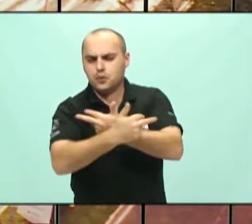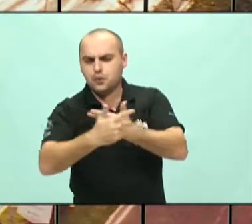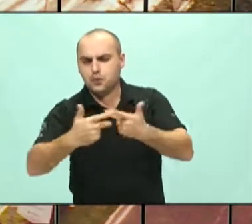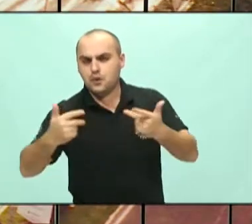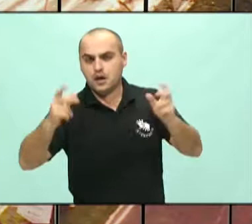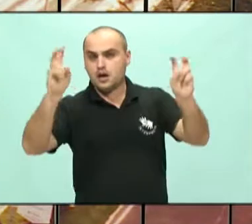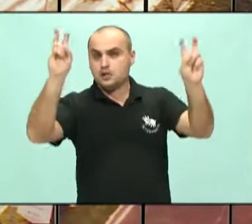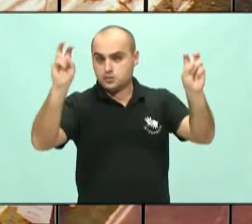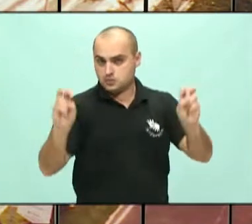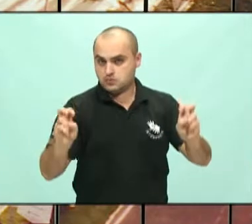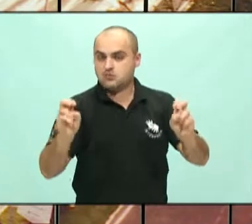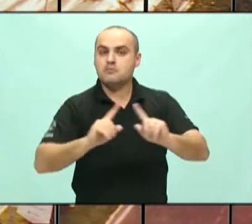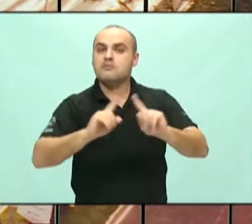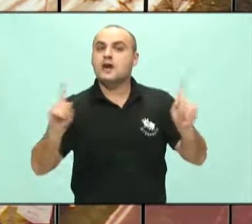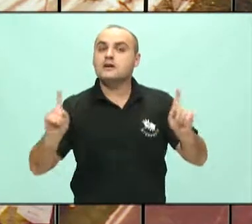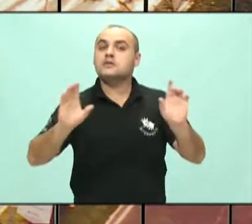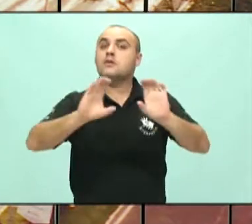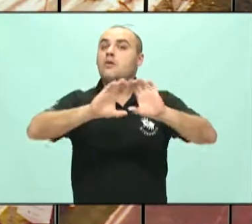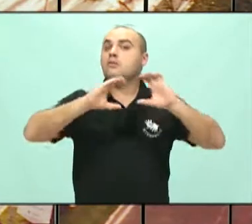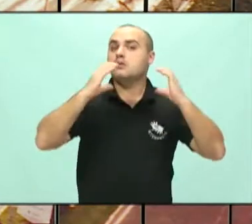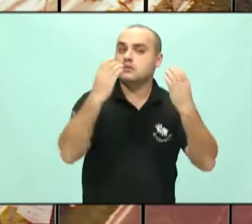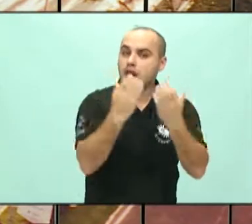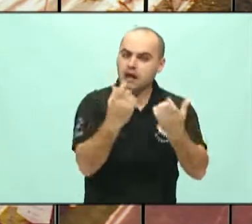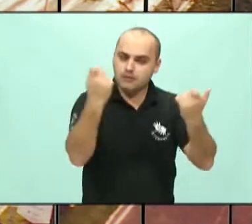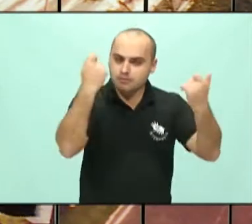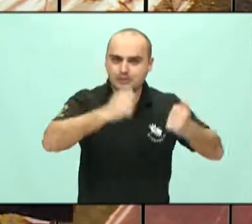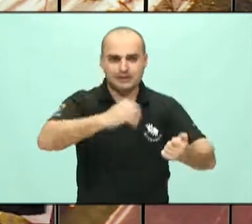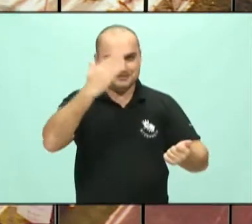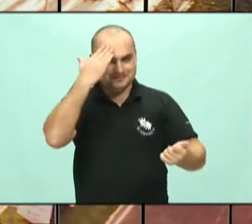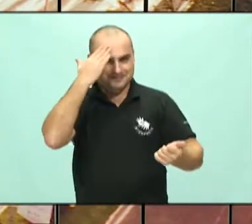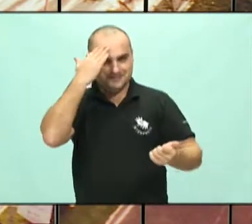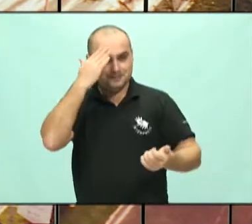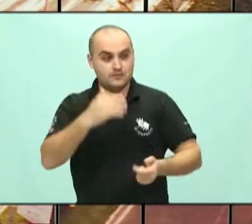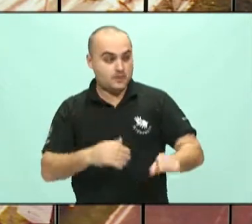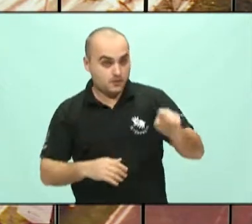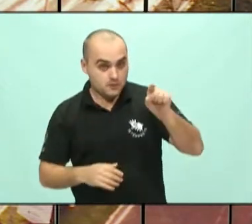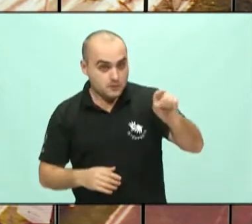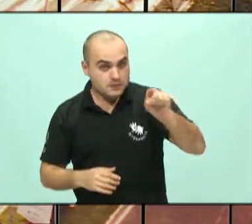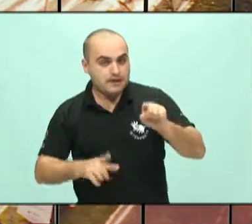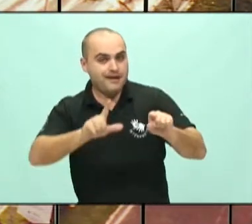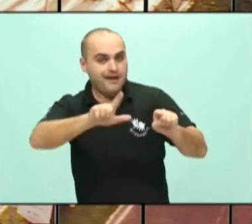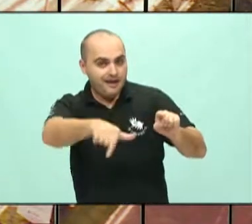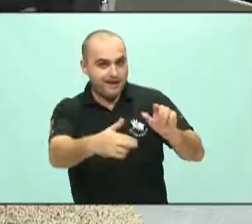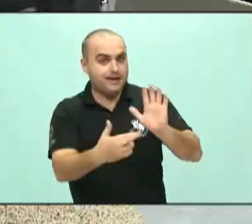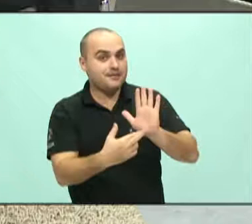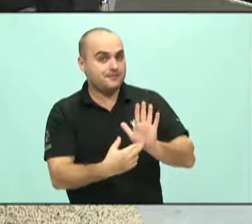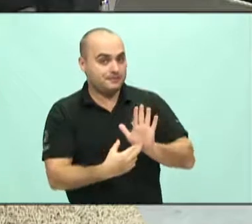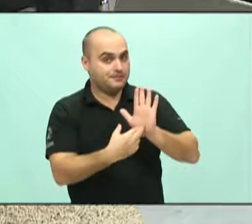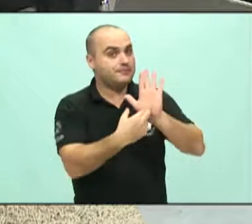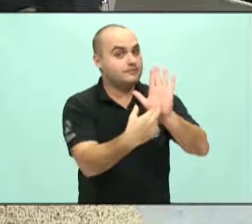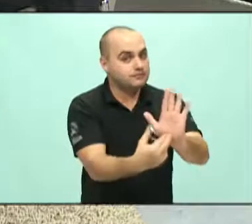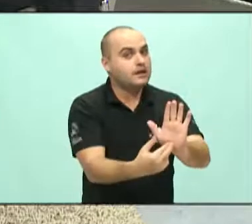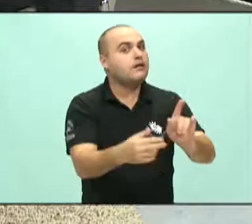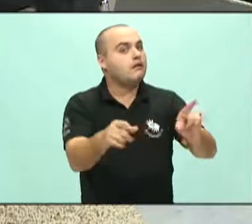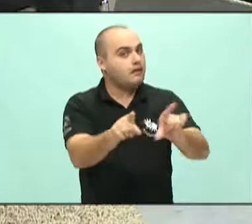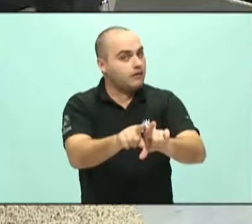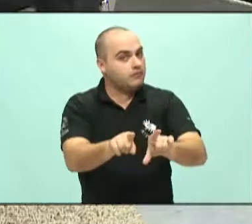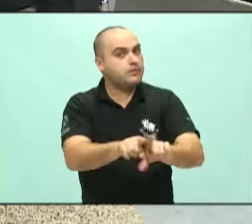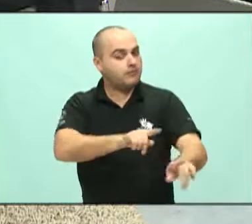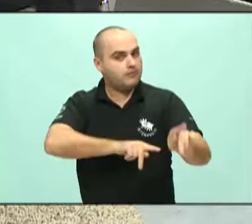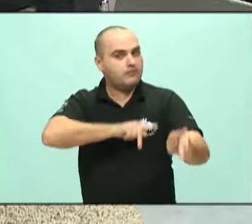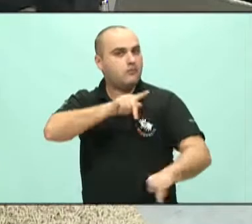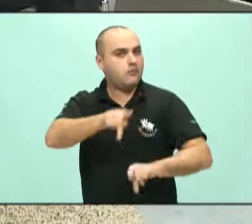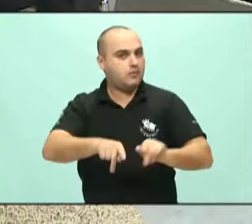assuntos, mas que dizem respeito à nossa coletividade e, obviamente, o senhor como representante, também representante do povo